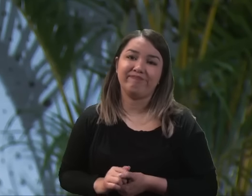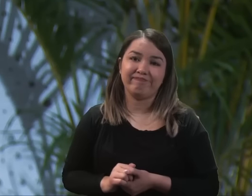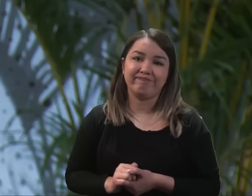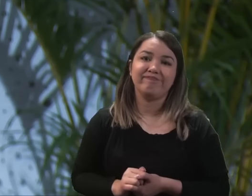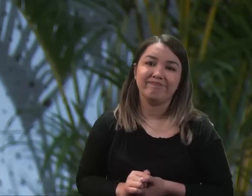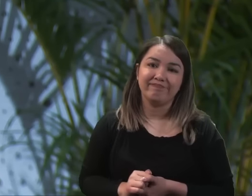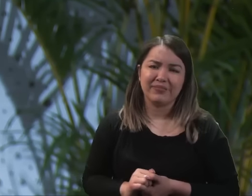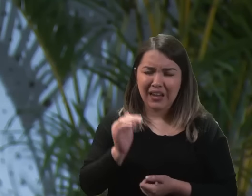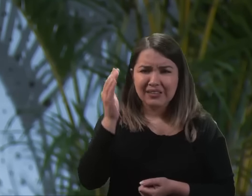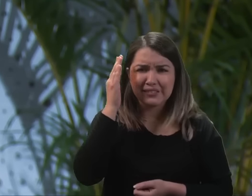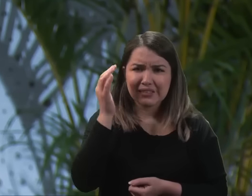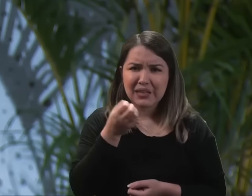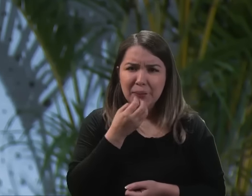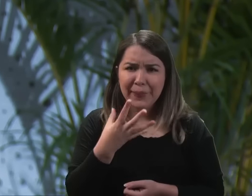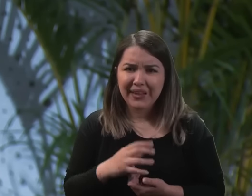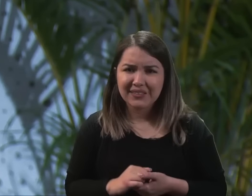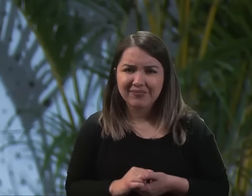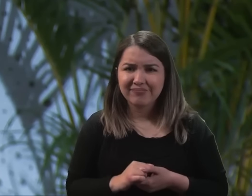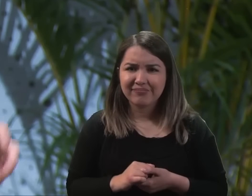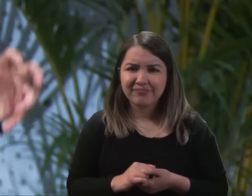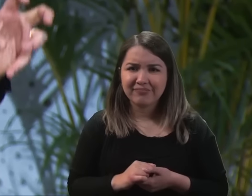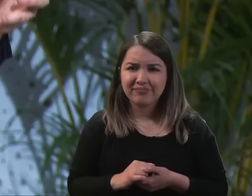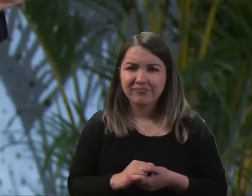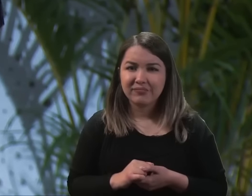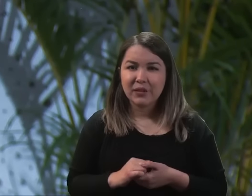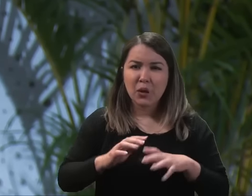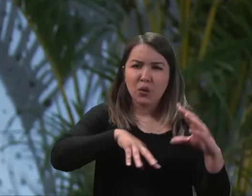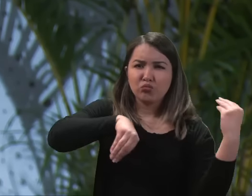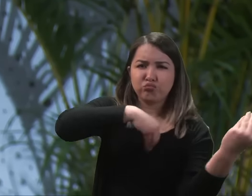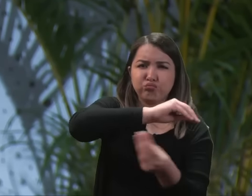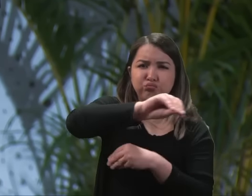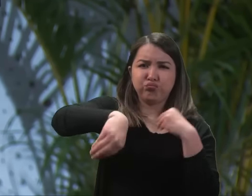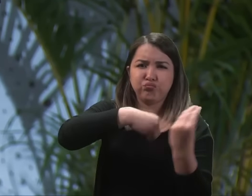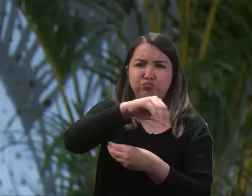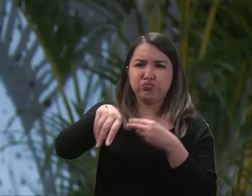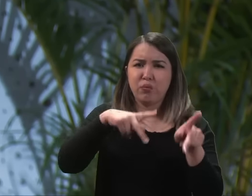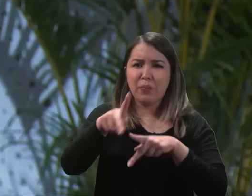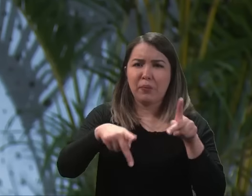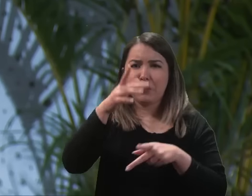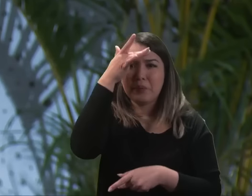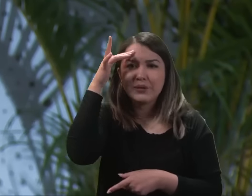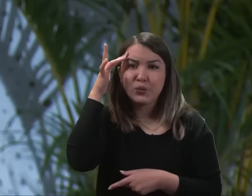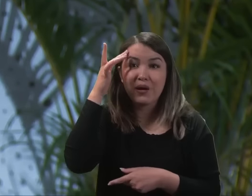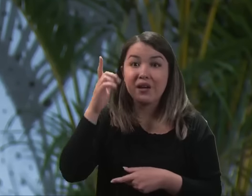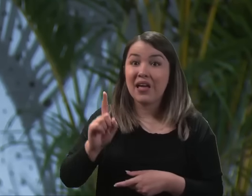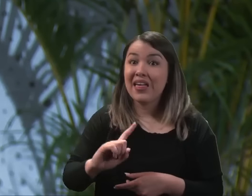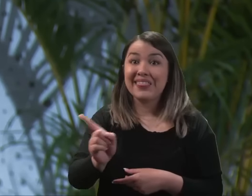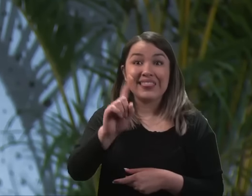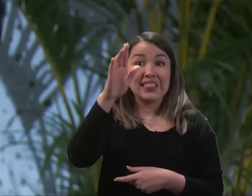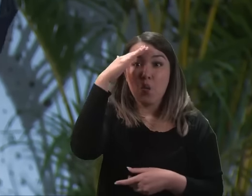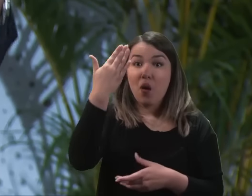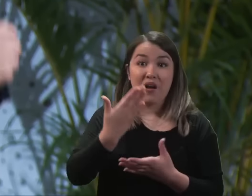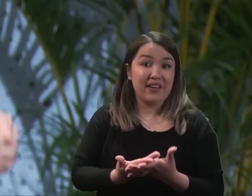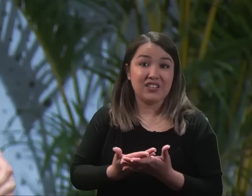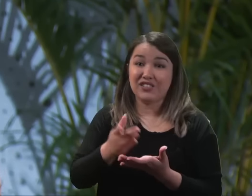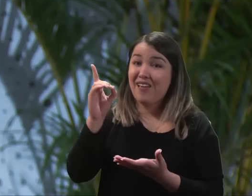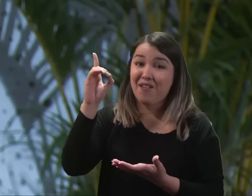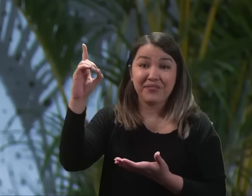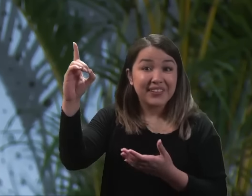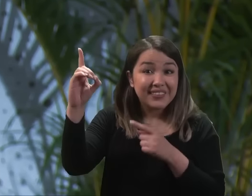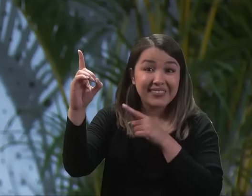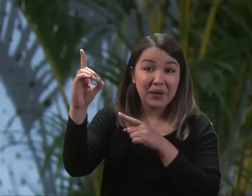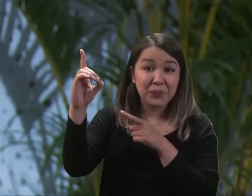entenderam bem? um misto de gente que não cria de todo o coração no Deus